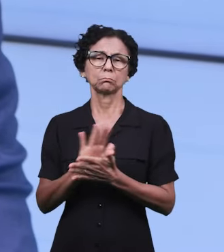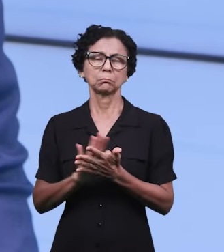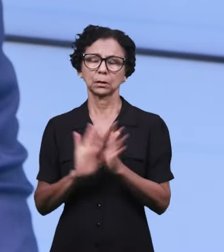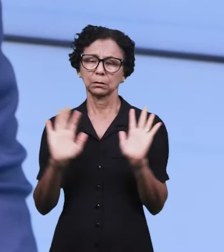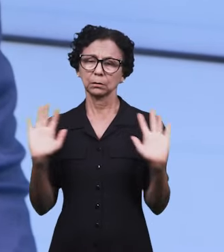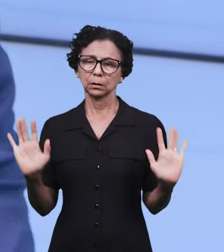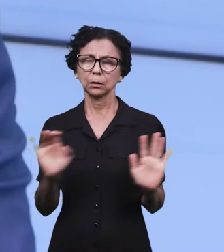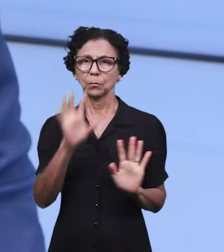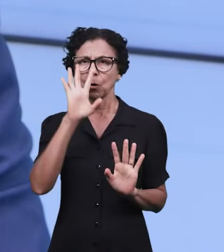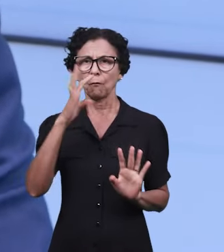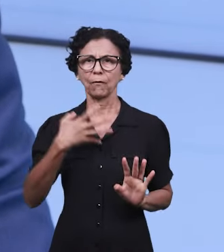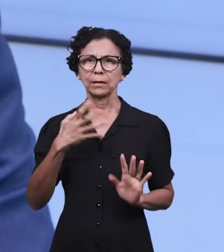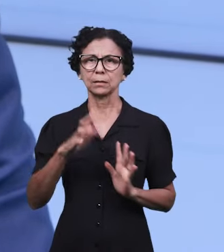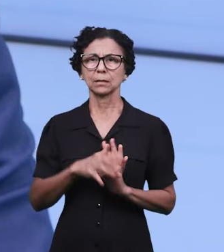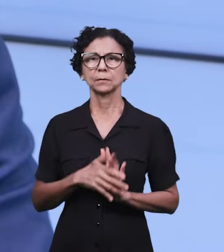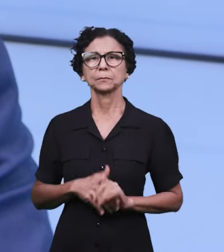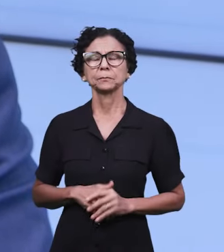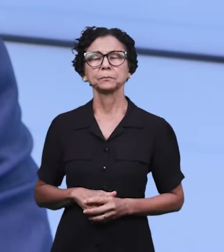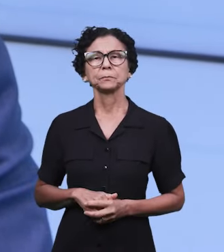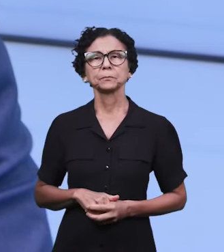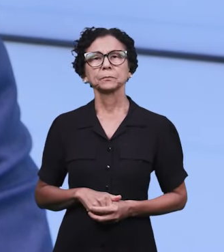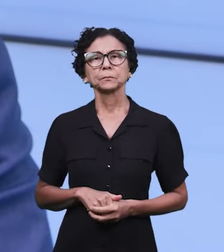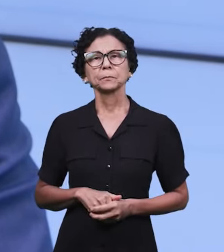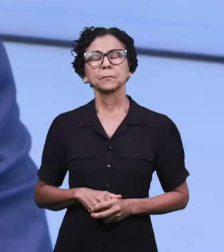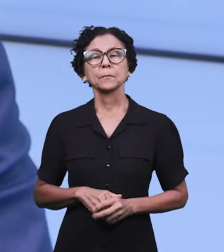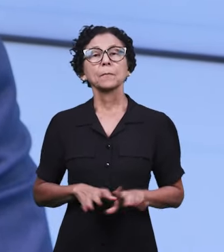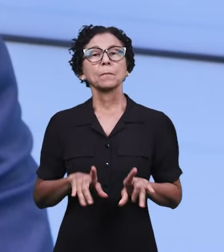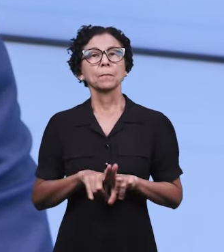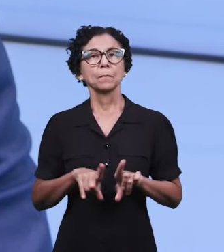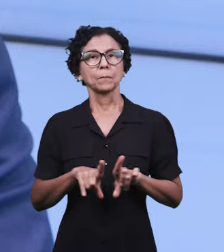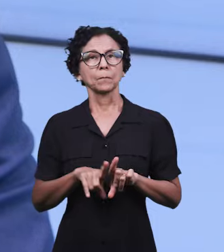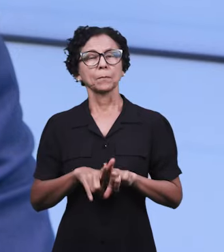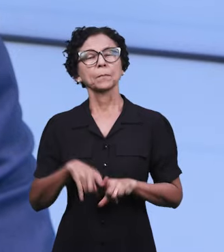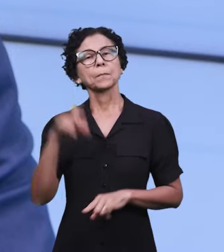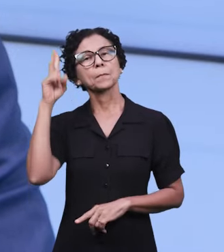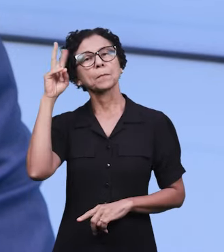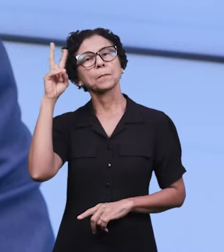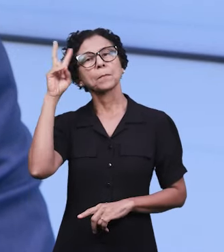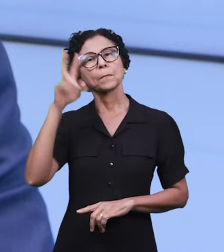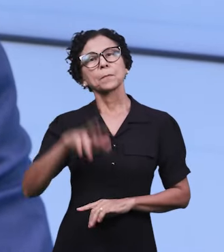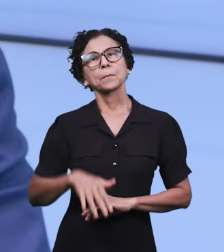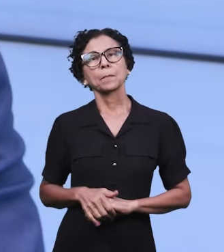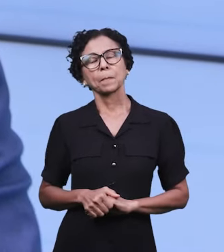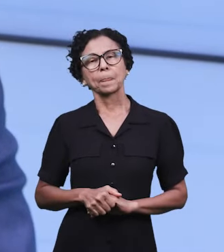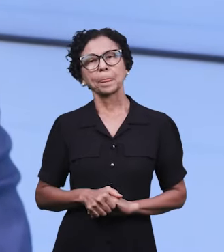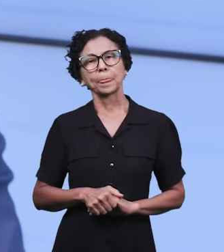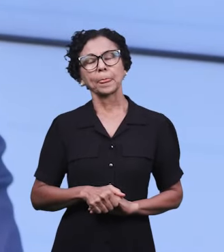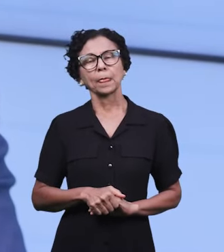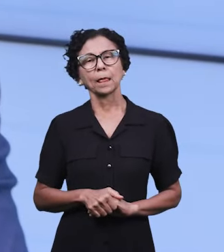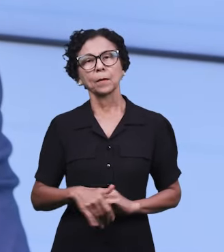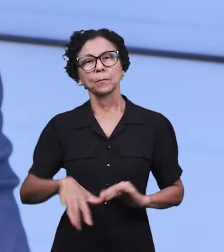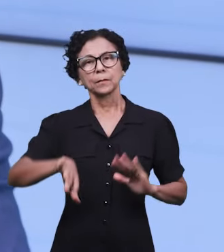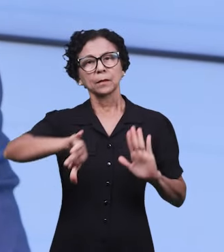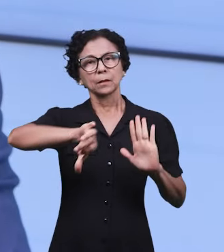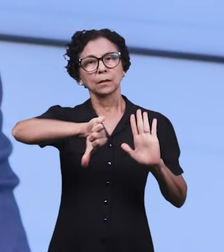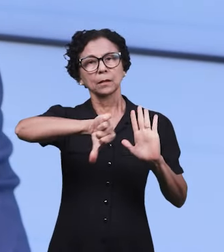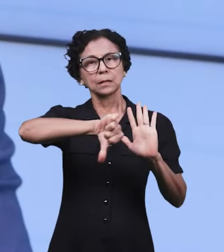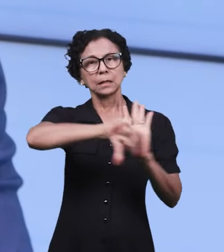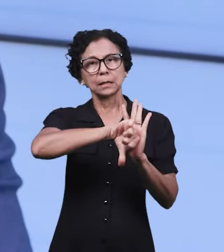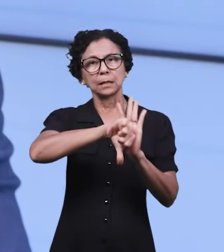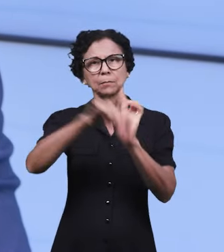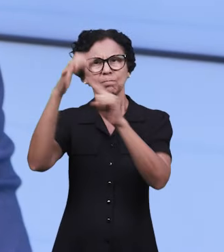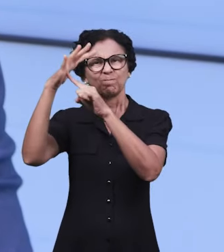pode estar naquele outro canal E além disso lembrando um pouquinho que falou eh esses crimes contra